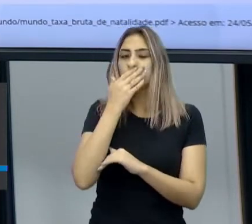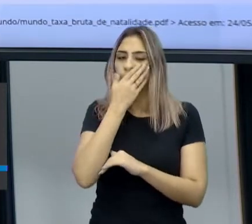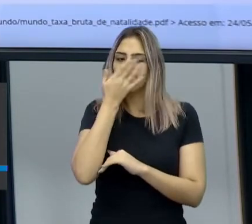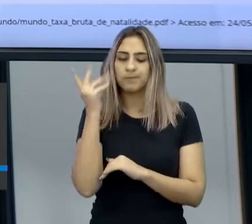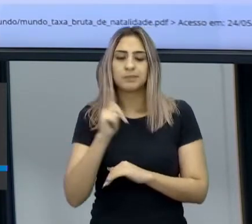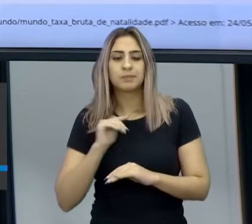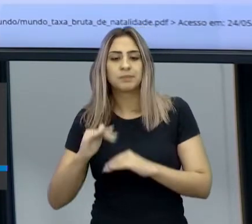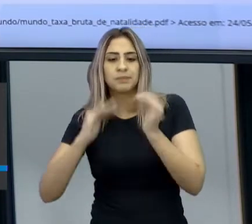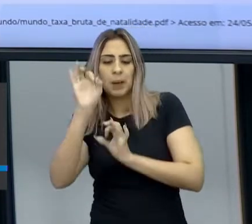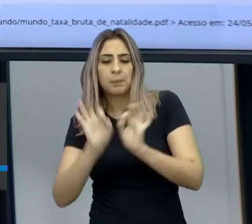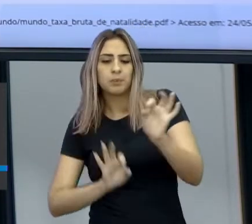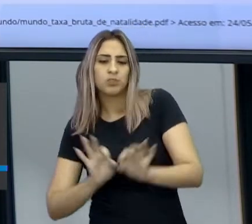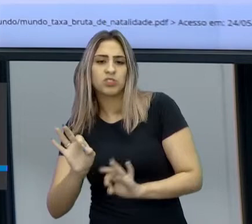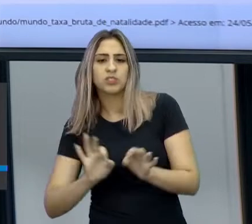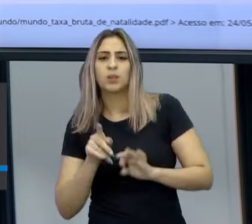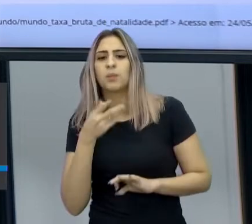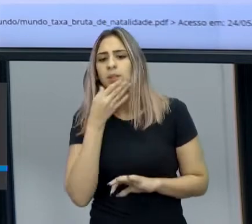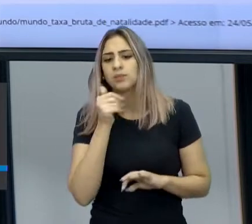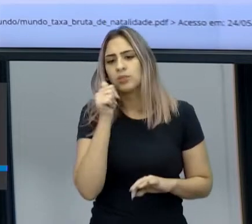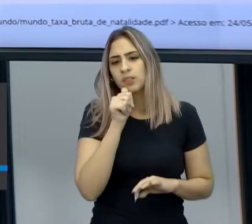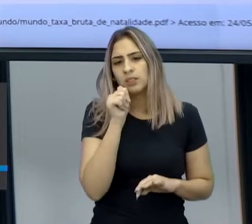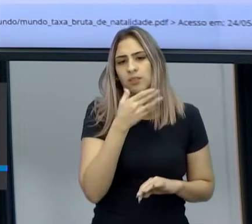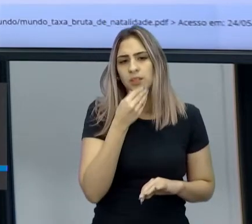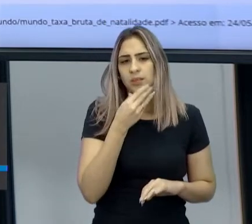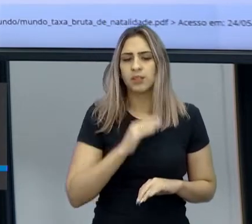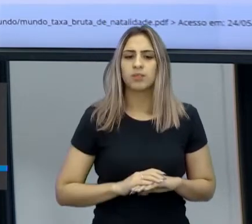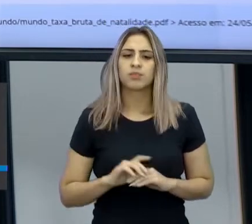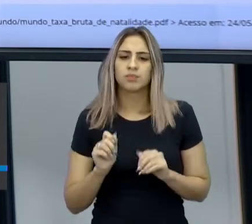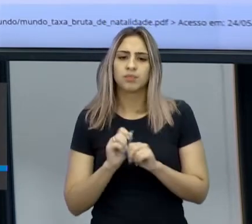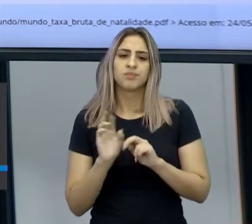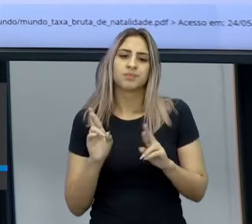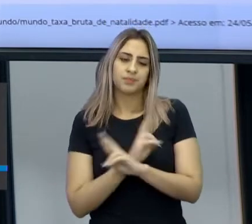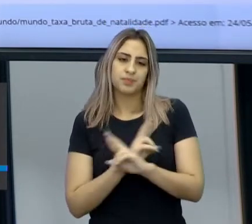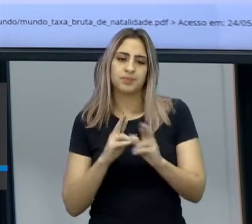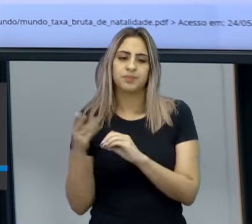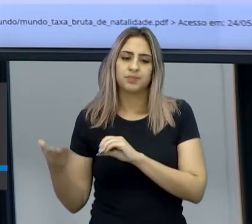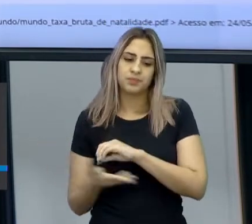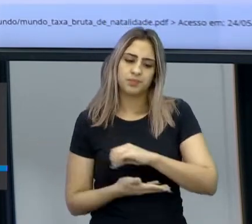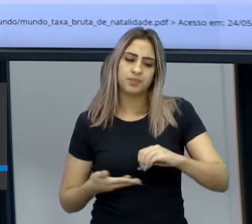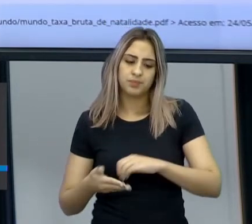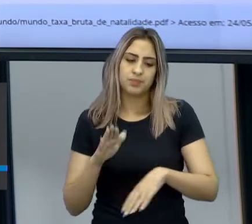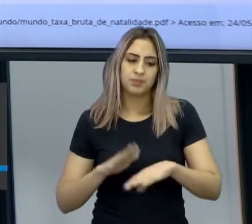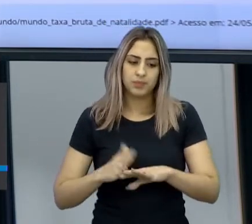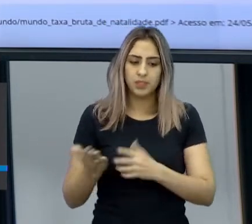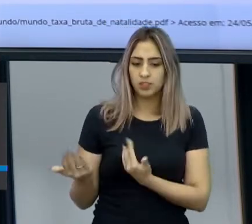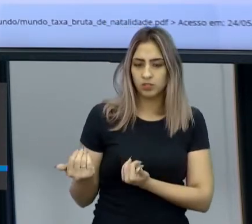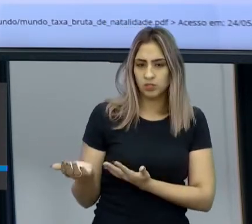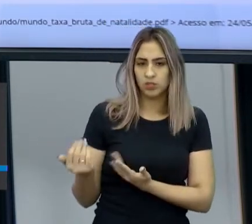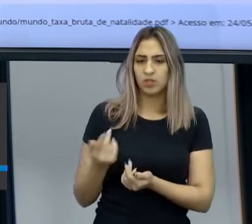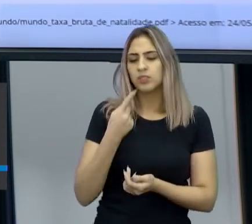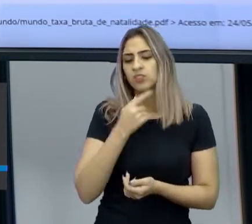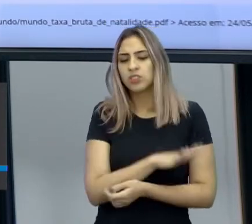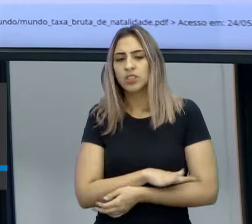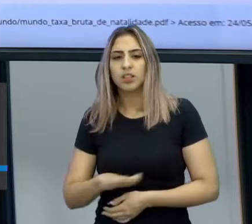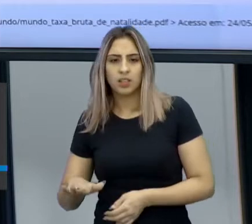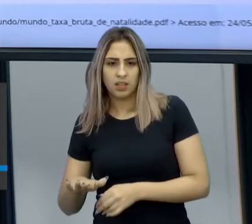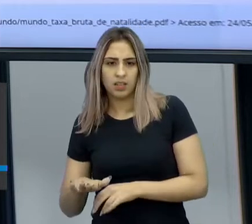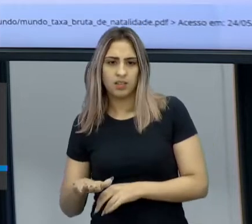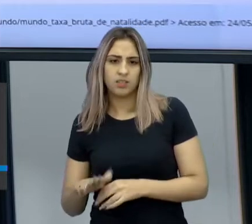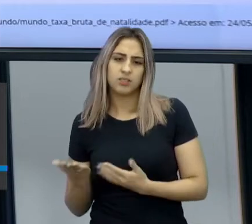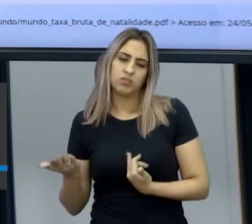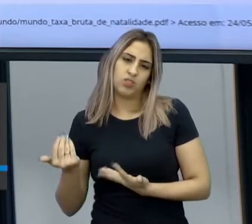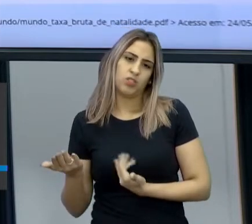uma maior projeção masculina e feminina em relação à base, que é mais aí de jovens, de crianças